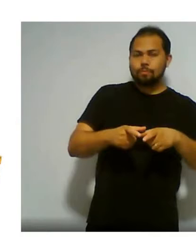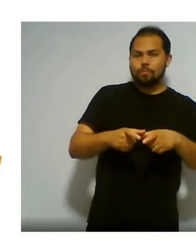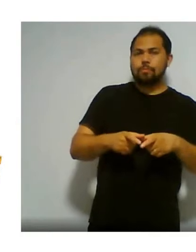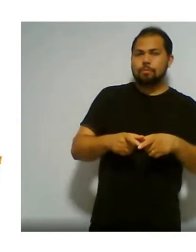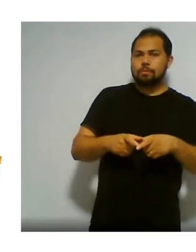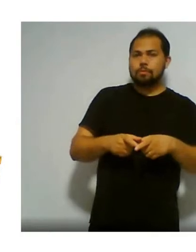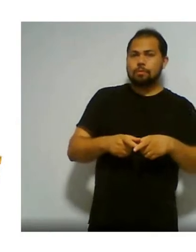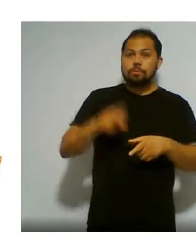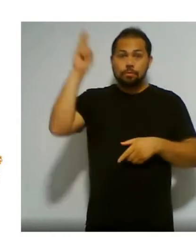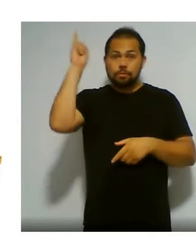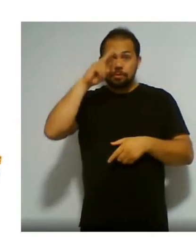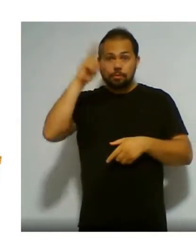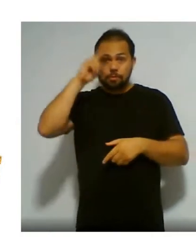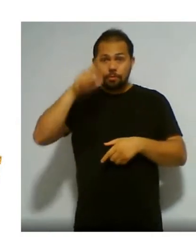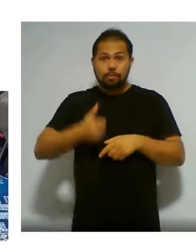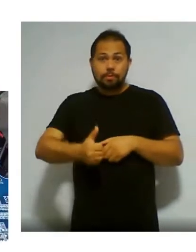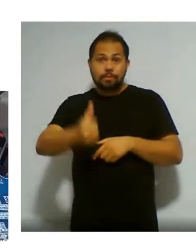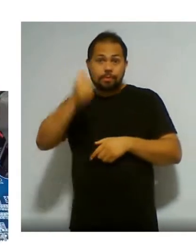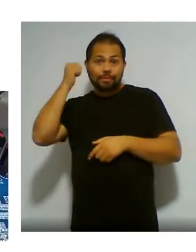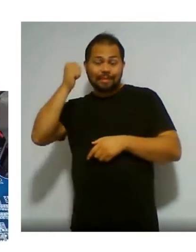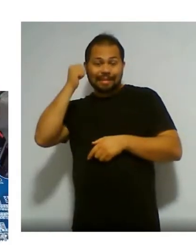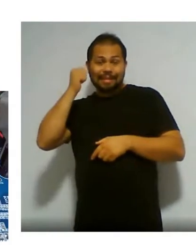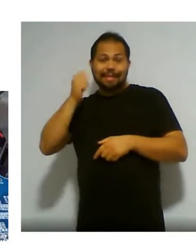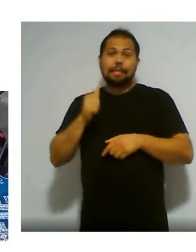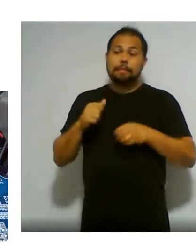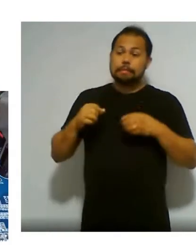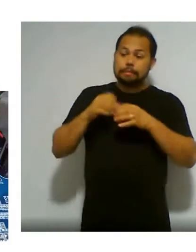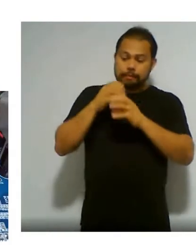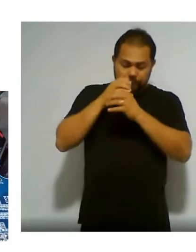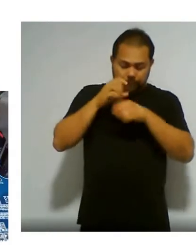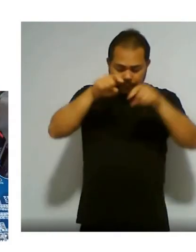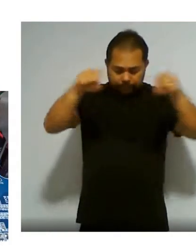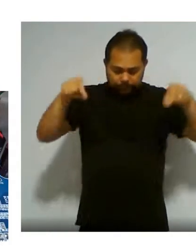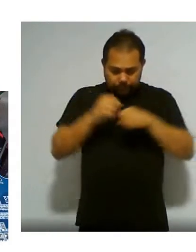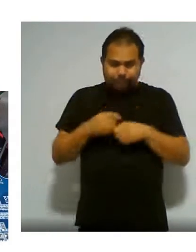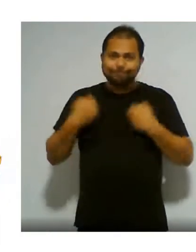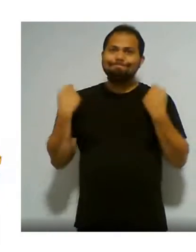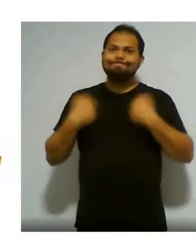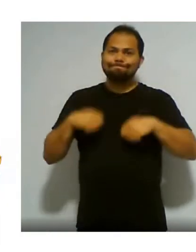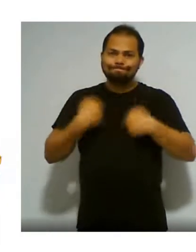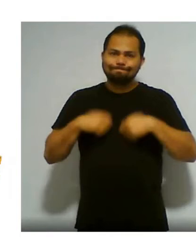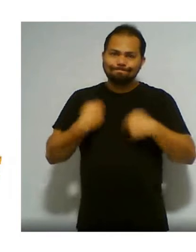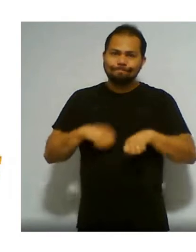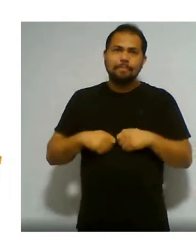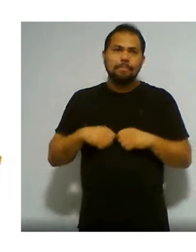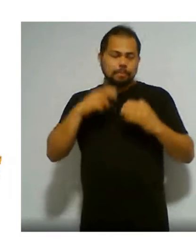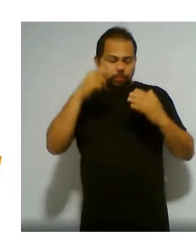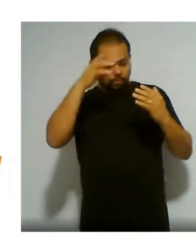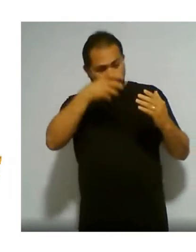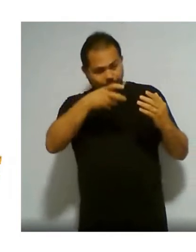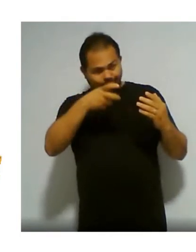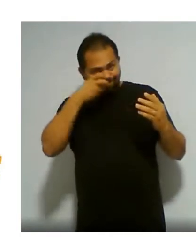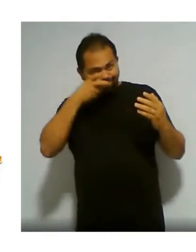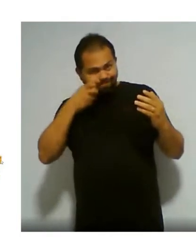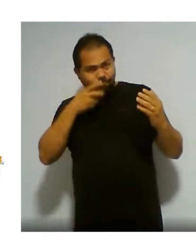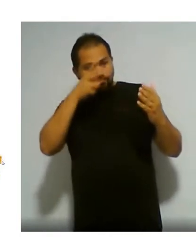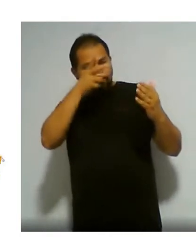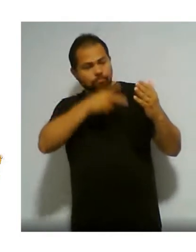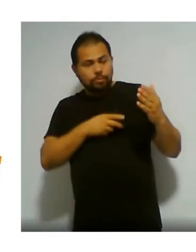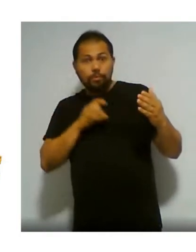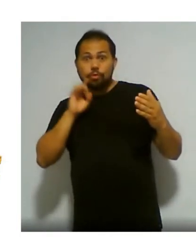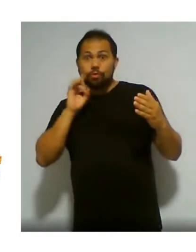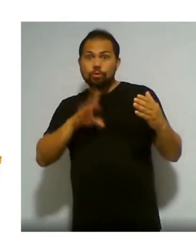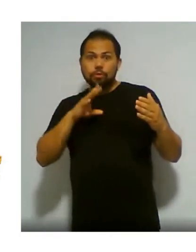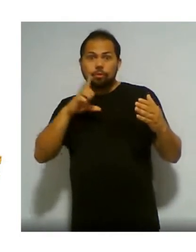série de furos aqui. Esses furos vão ser encaixados nesses pininhos da placa-mãe. e só são encaixados de uma forma no nosso computador lá do